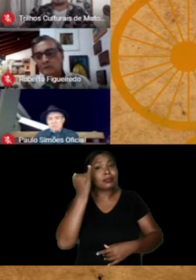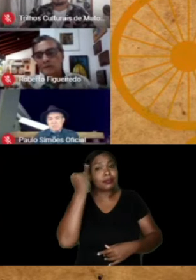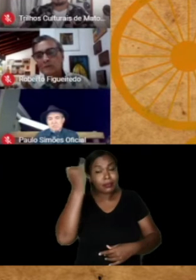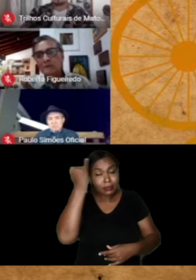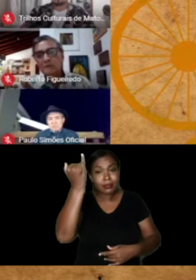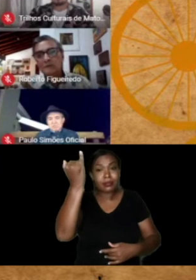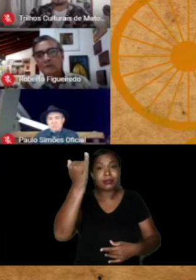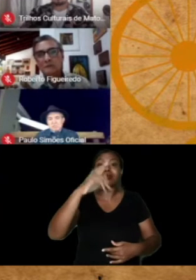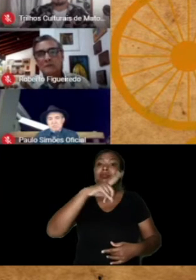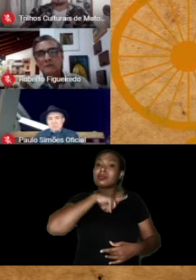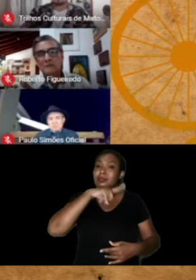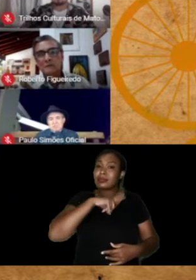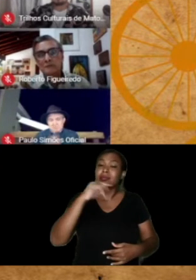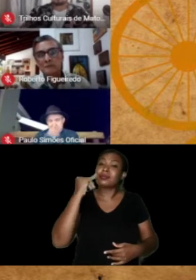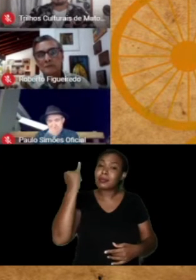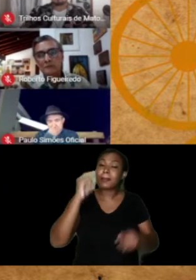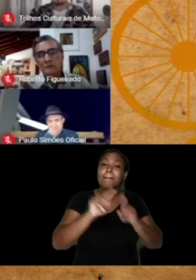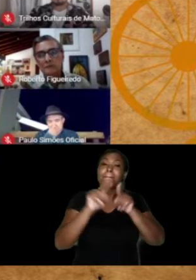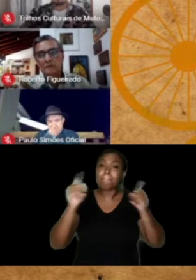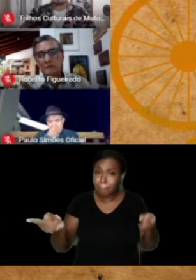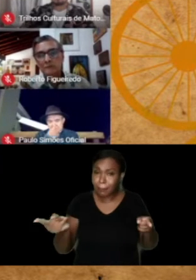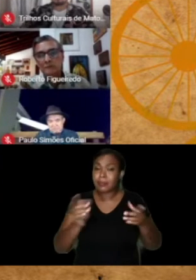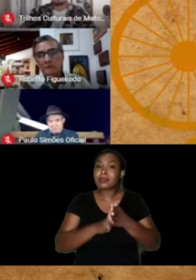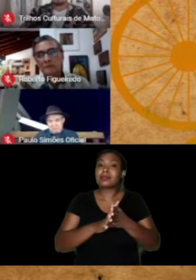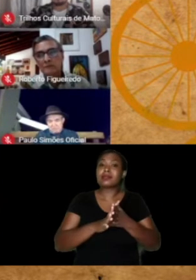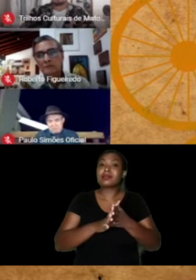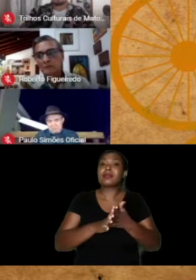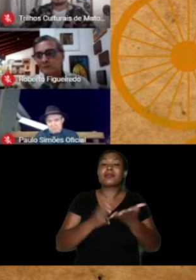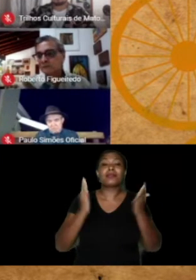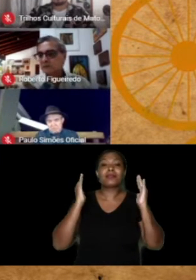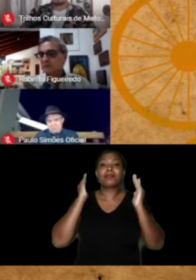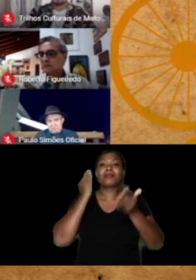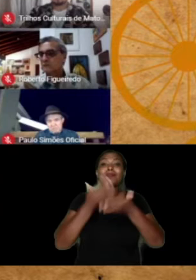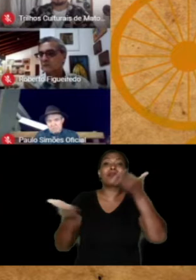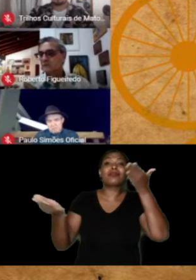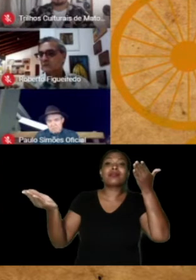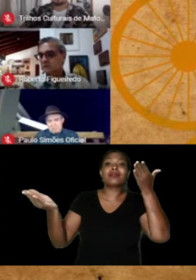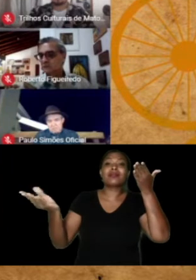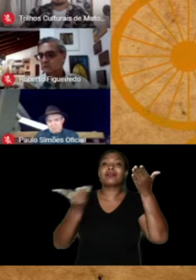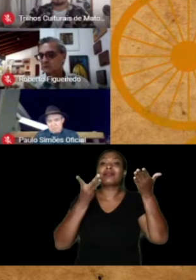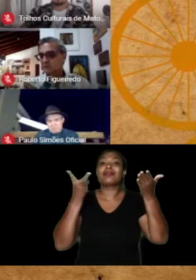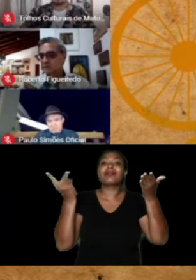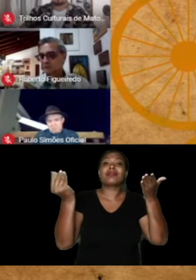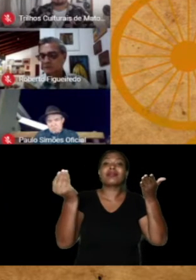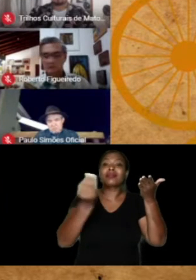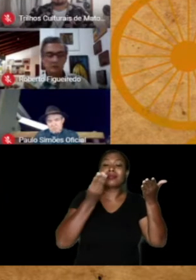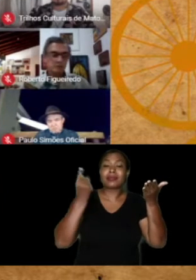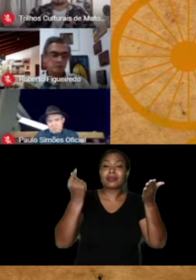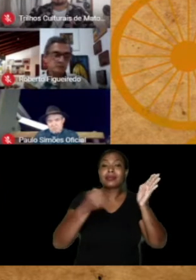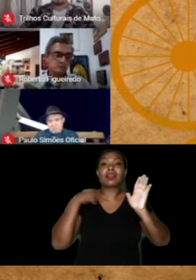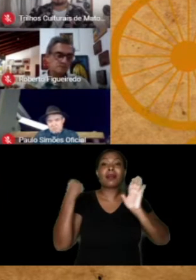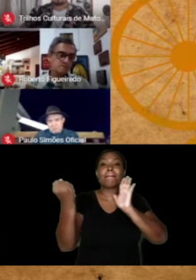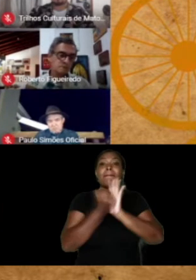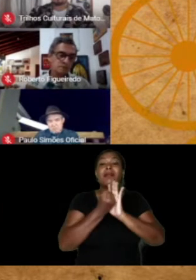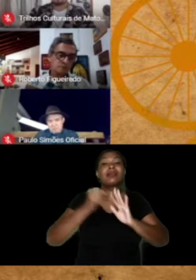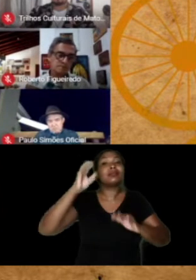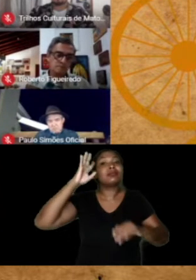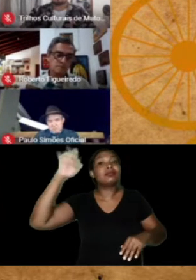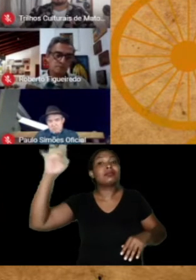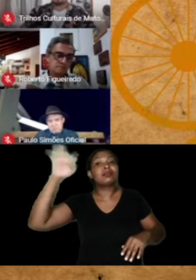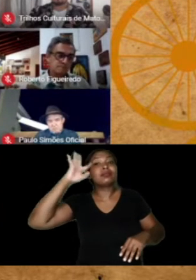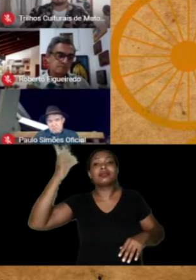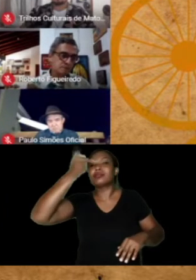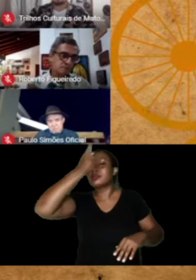sem dúvida, mas vamos perder o principal, que é o registro da memória das